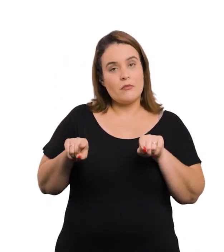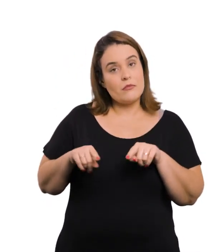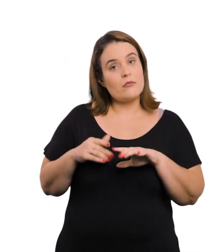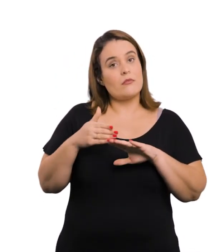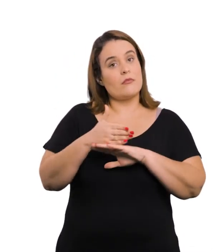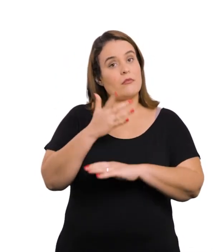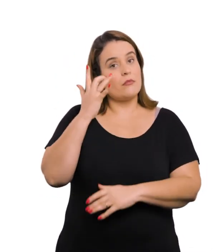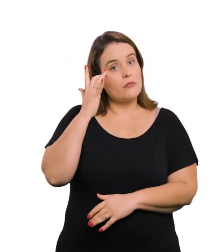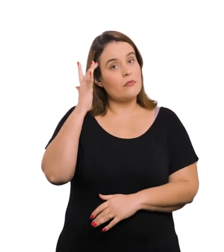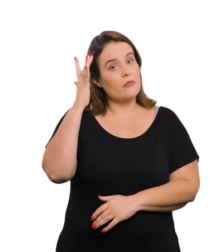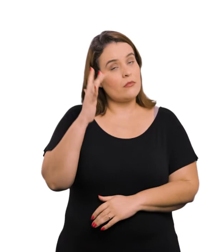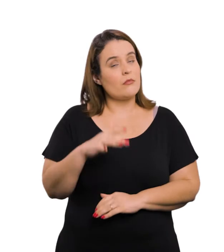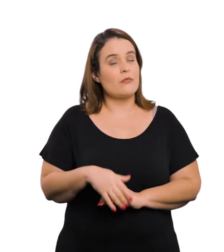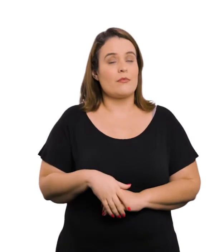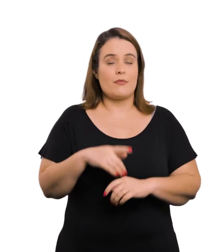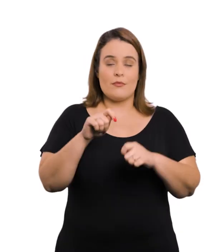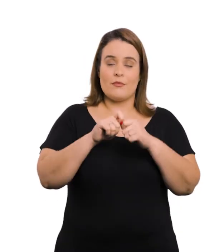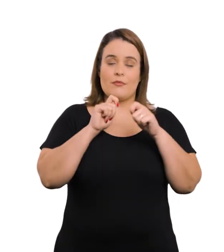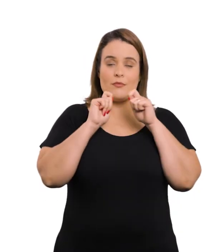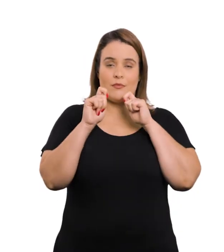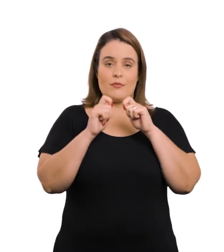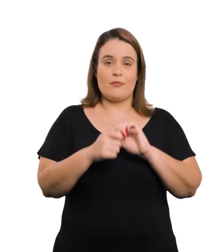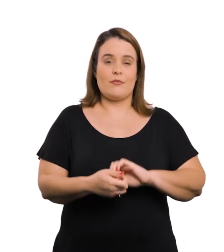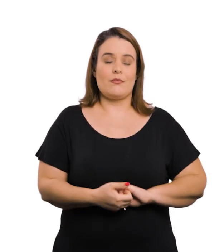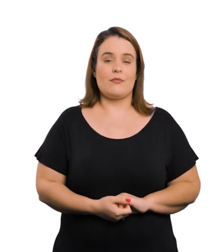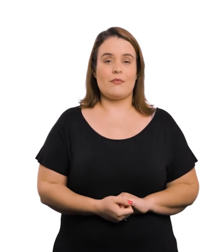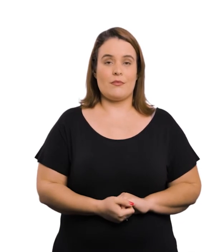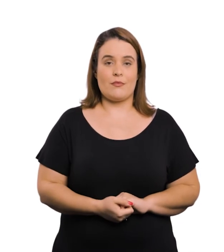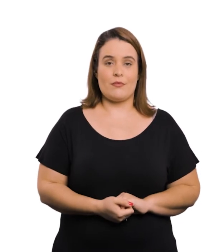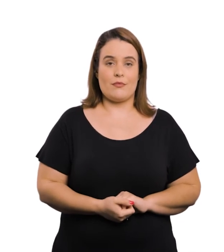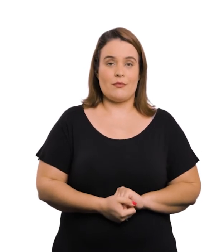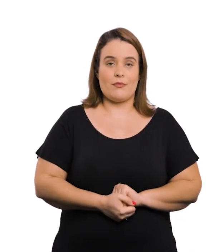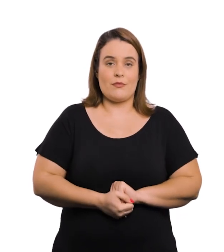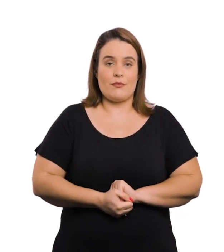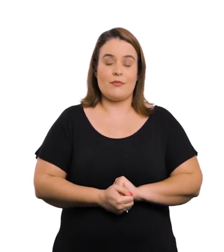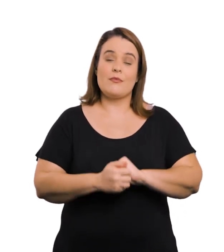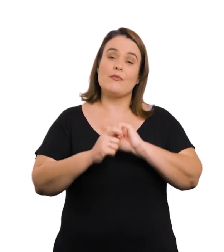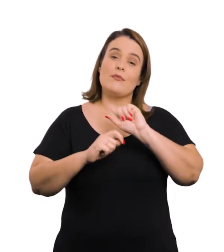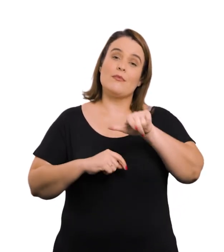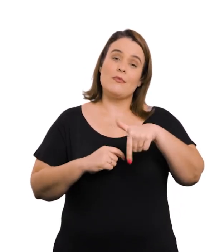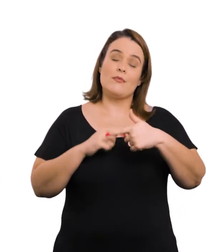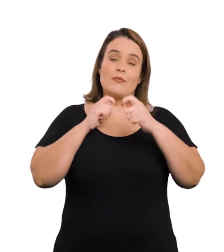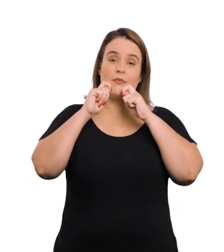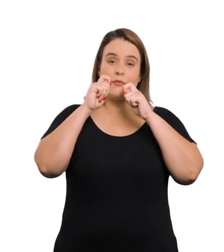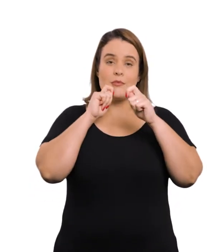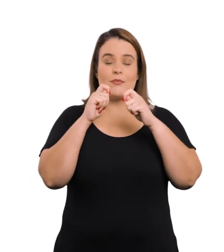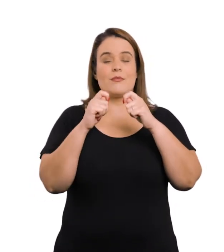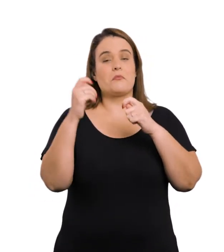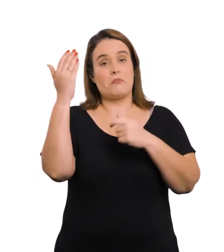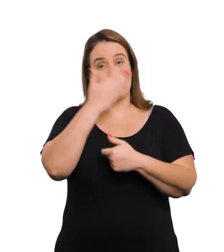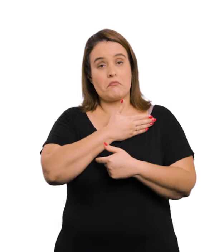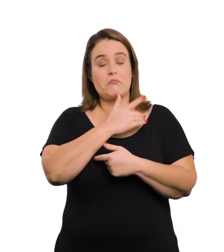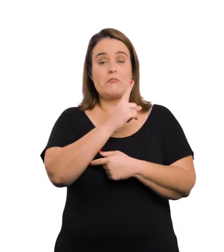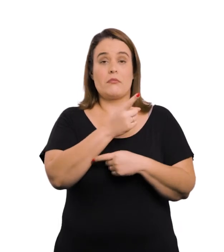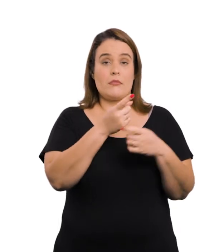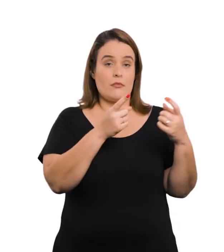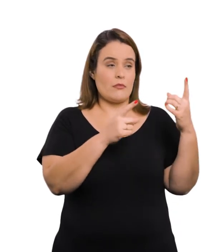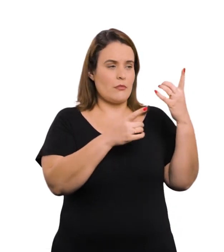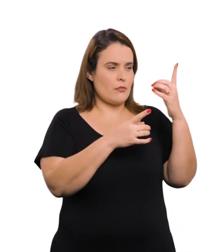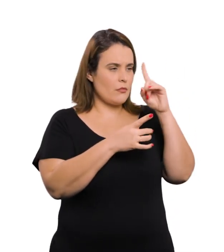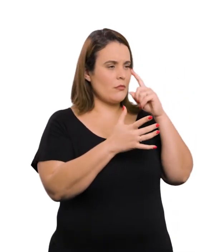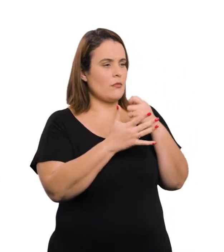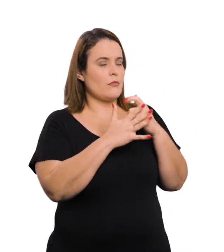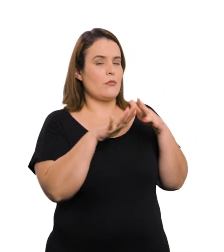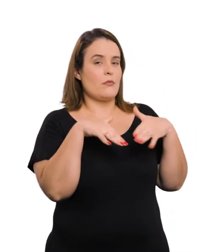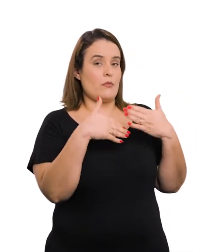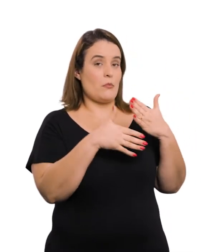de sala de fácil acesso para realizar uma entrevista. Após as entrevistas e os testes, parte-se para a definição da